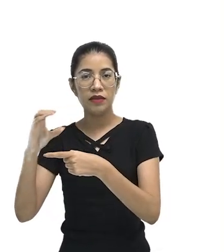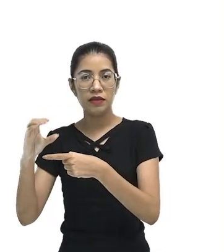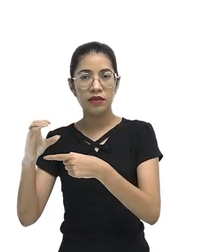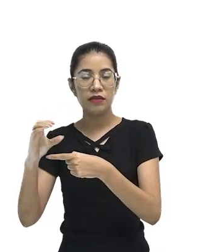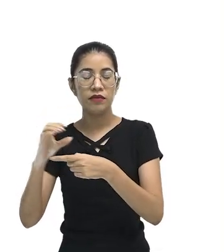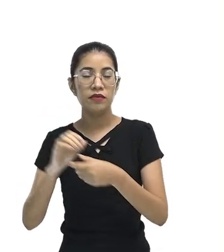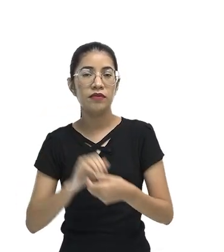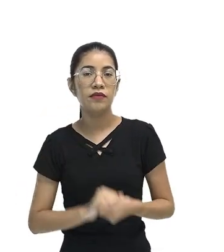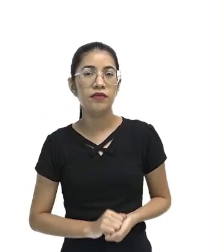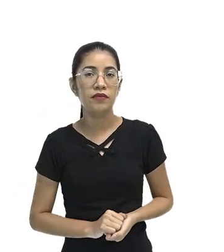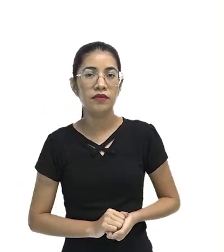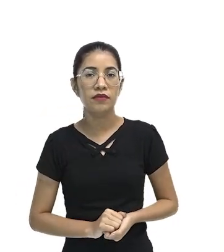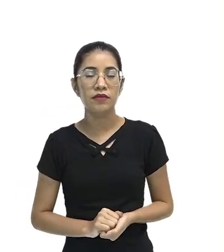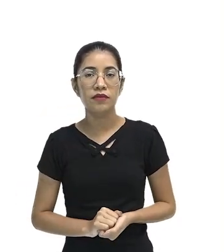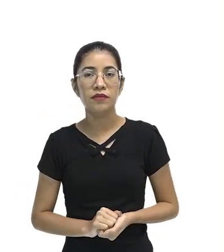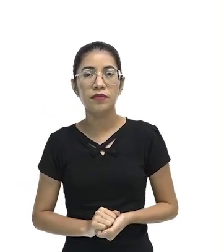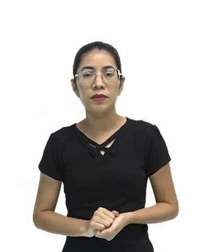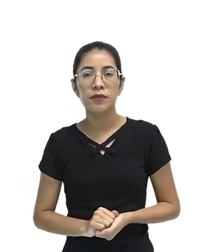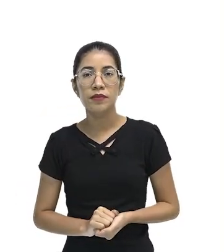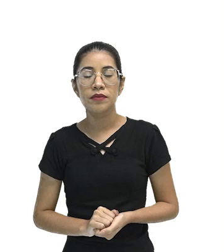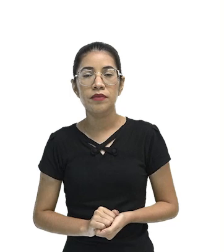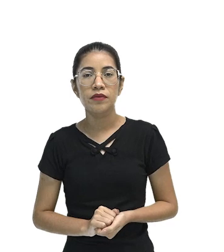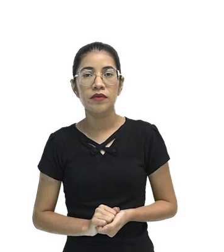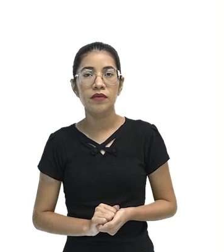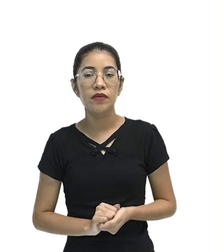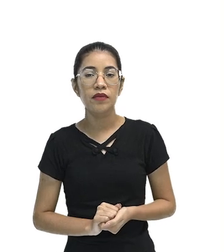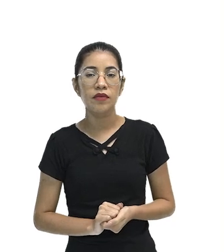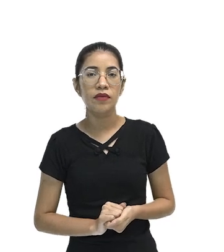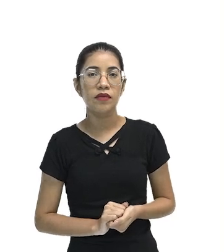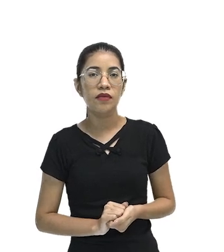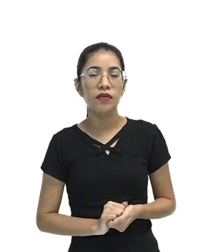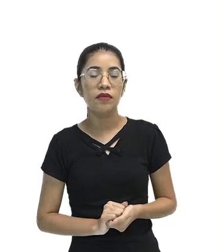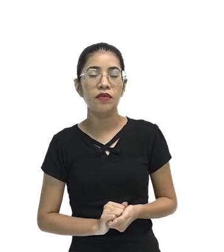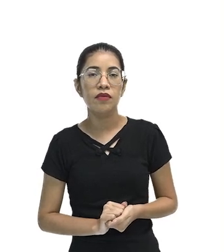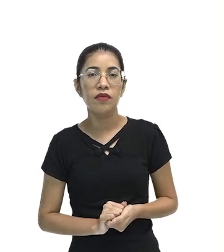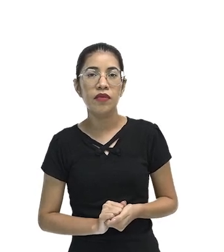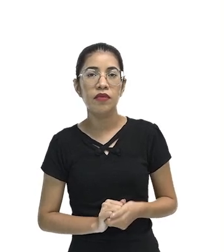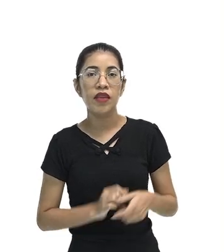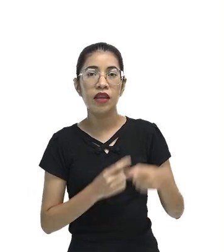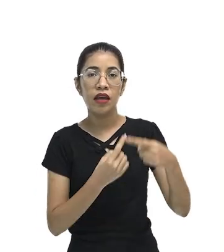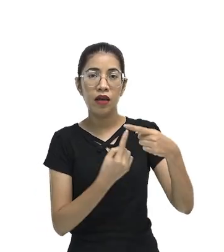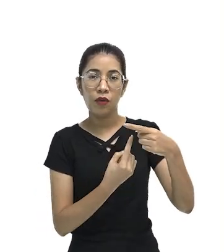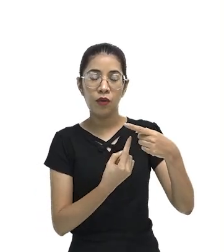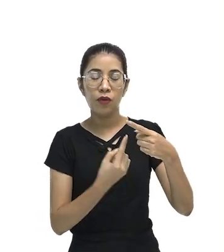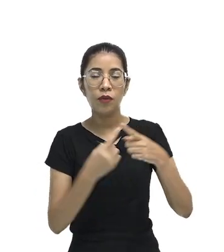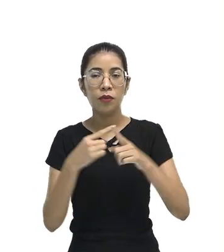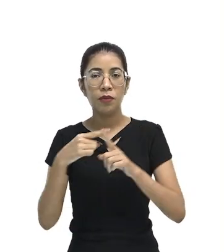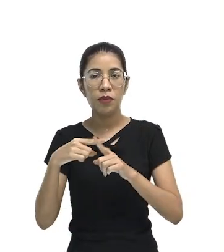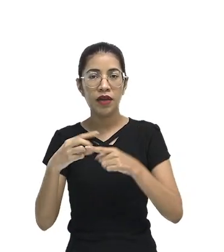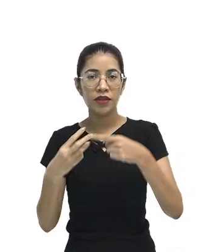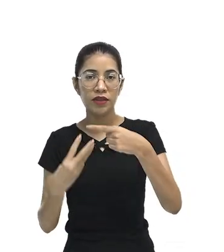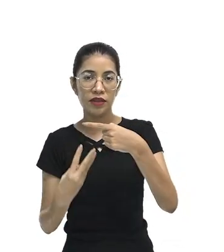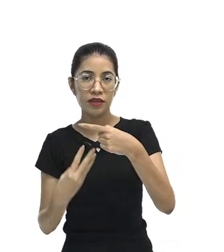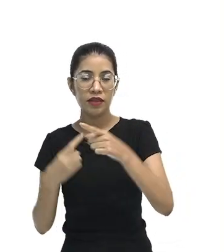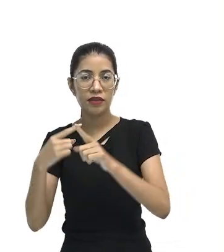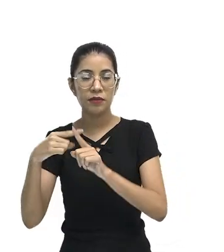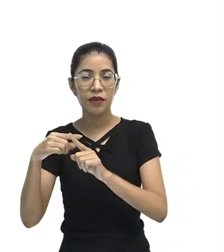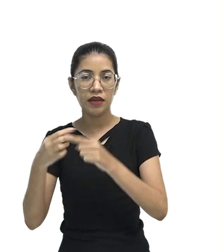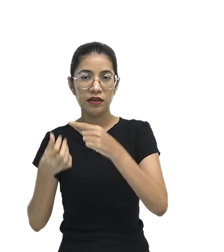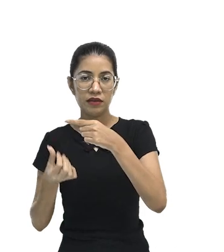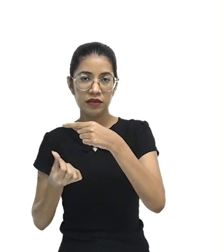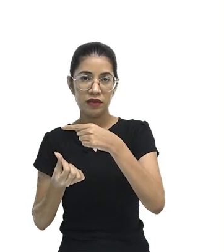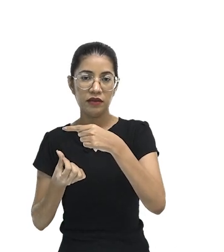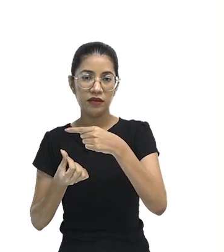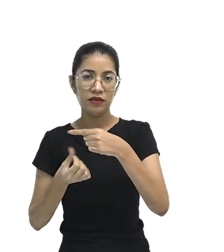B mais C. Embaixo, nós teremos 1 mais 3